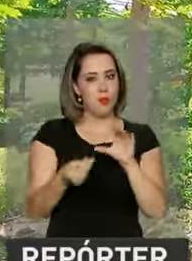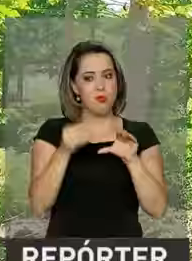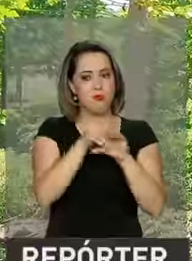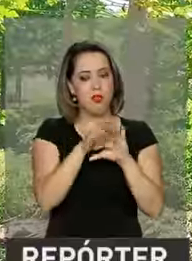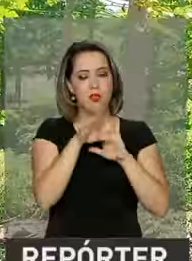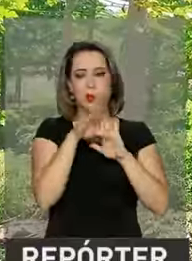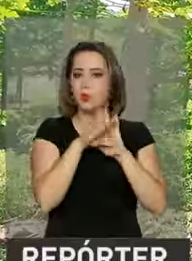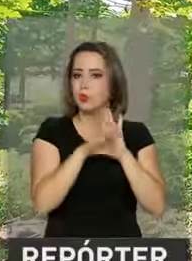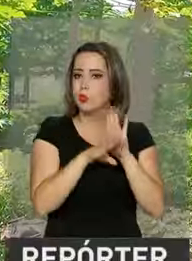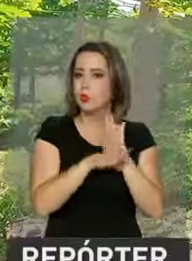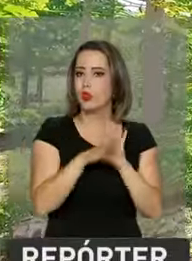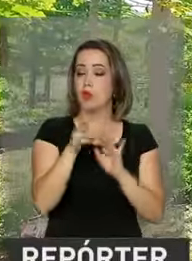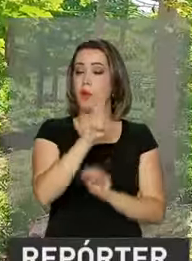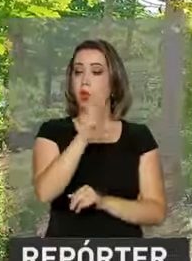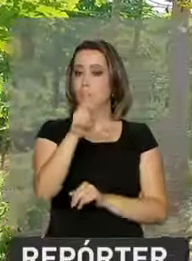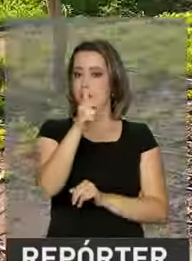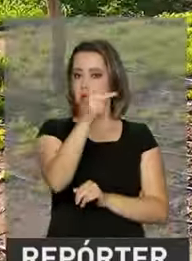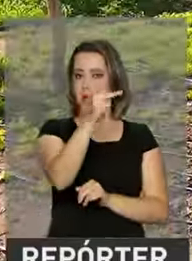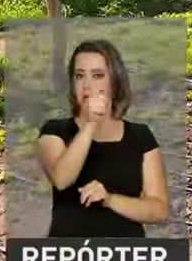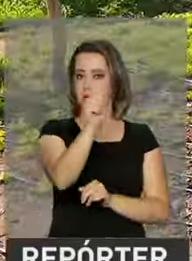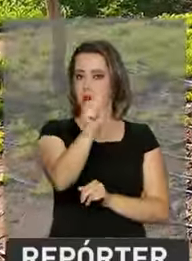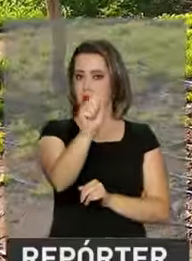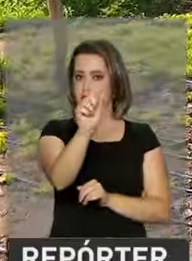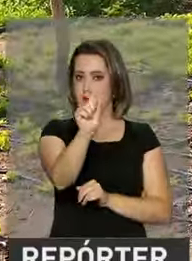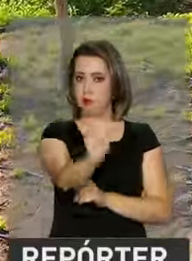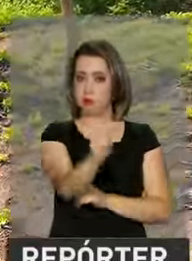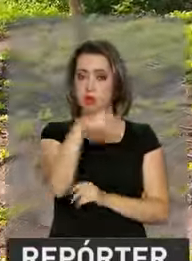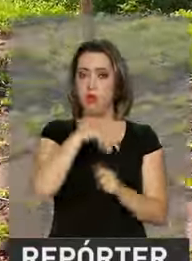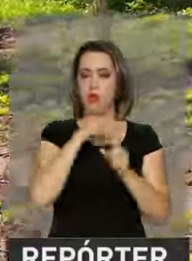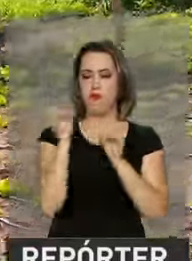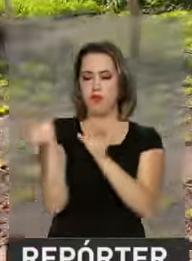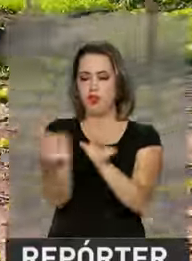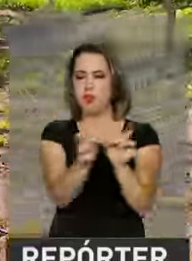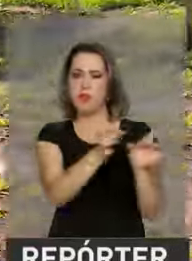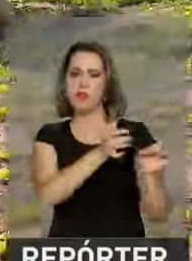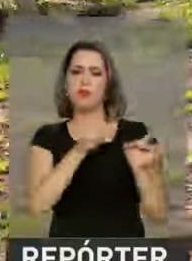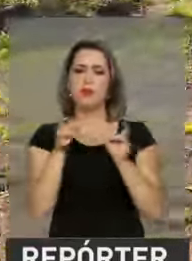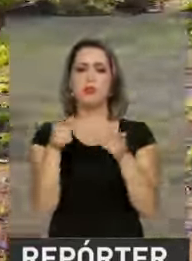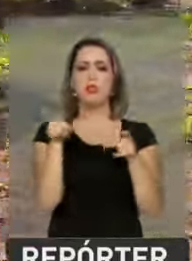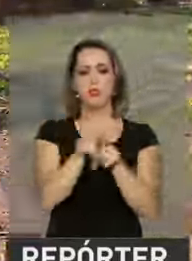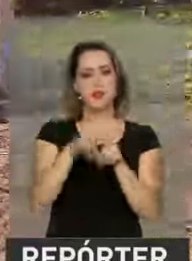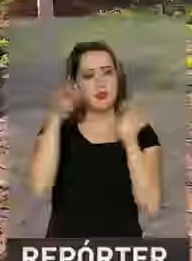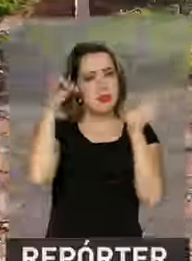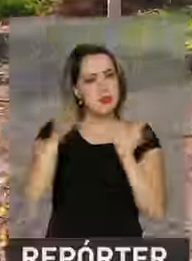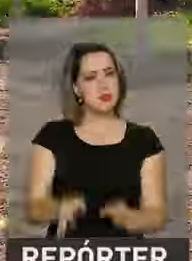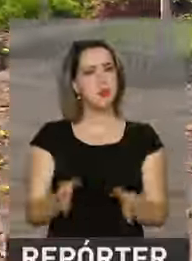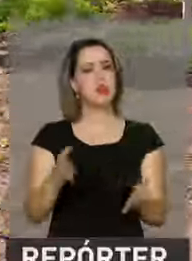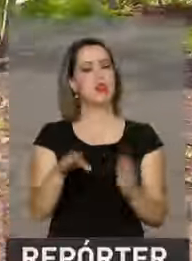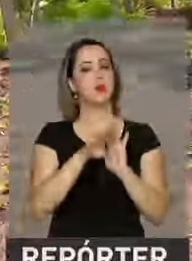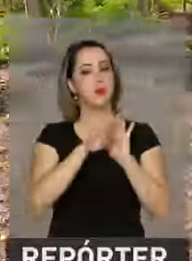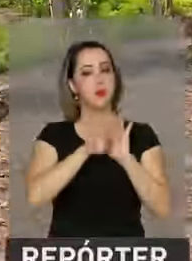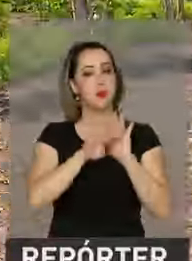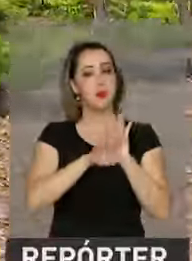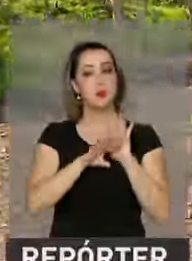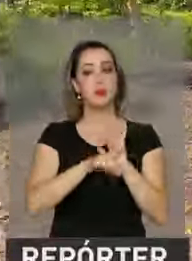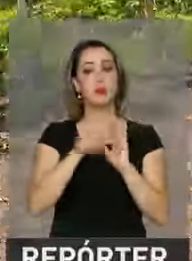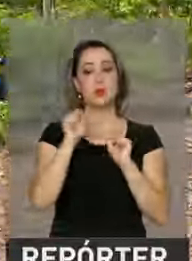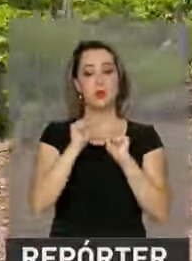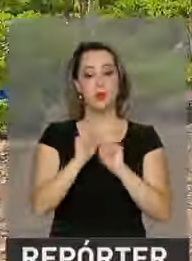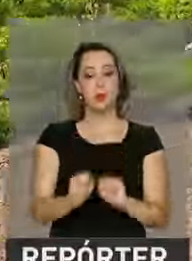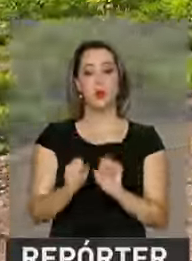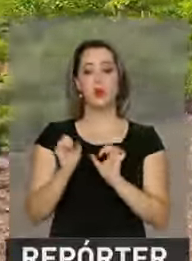parte do PAA, isso mudou. E com a venda de boa parte dos alimentos garantida pelo programa, ela